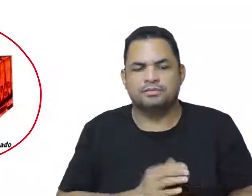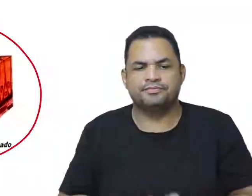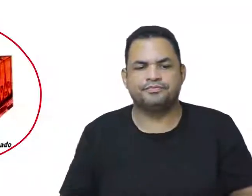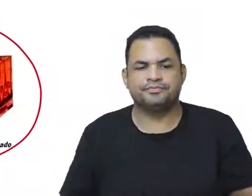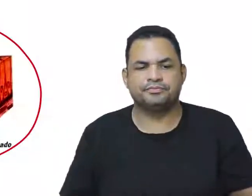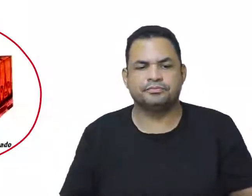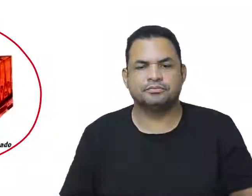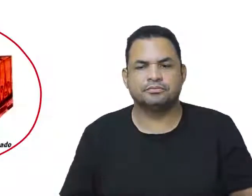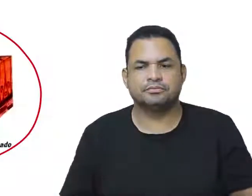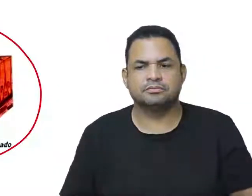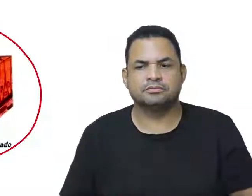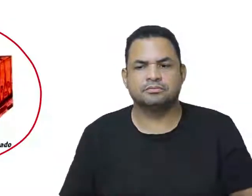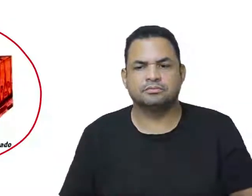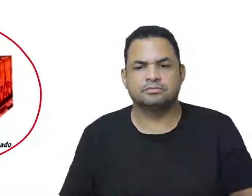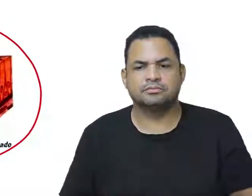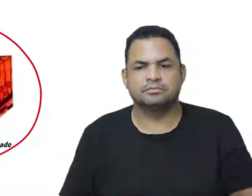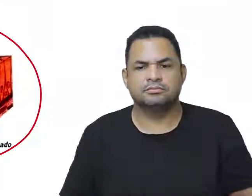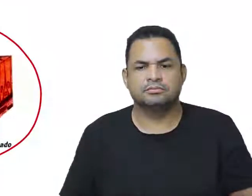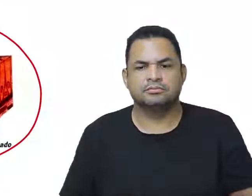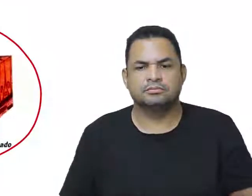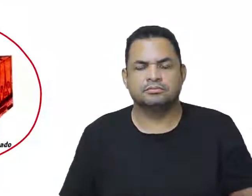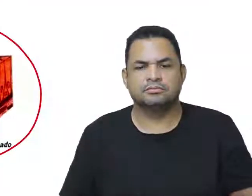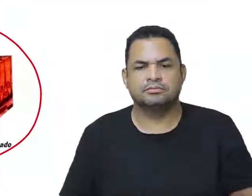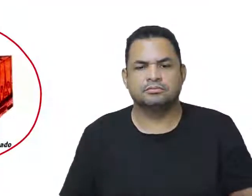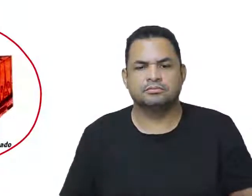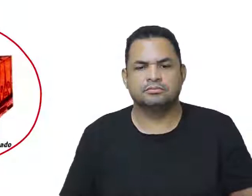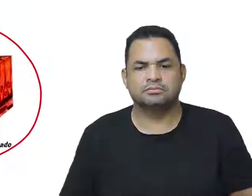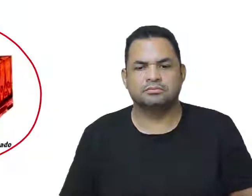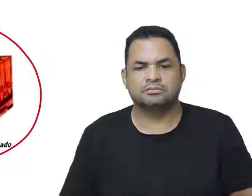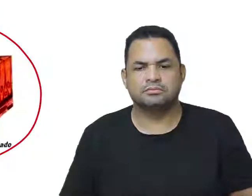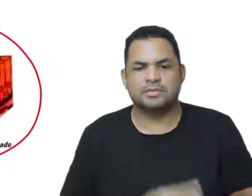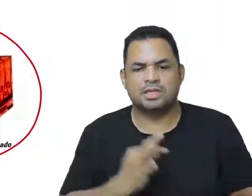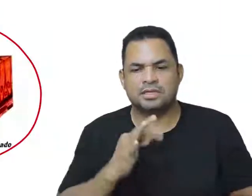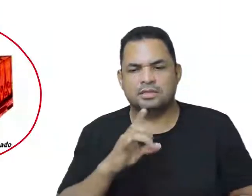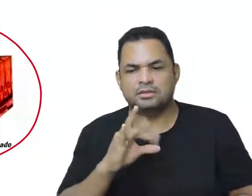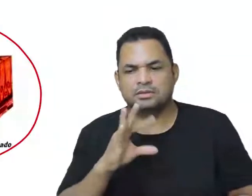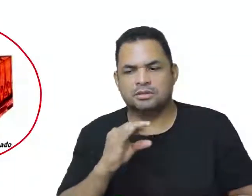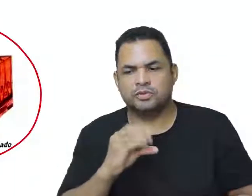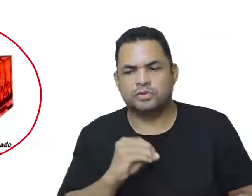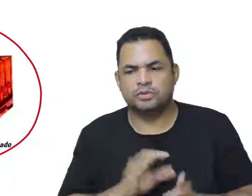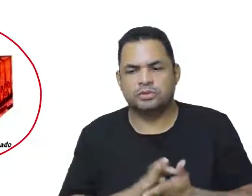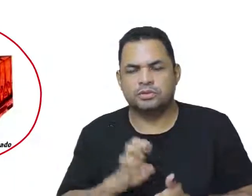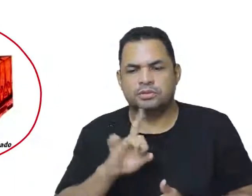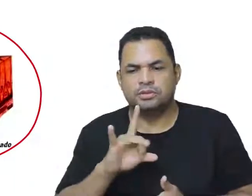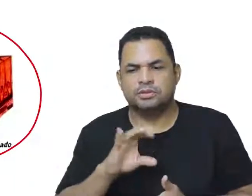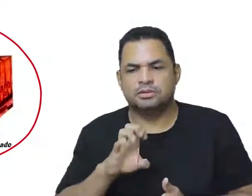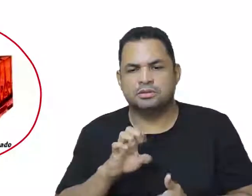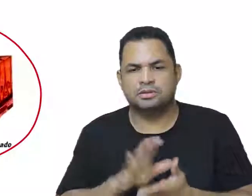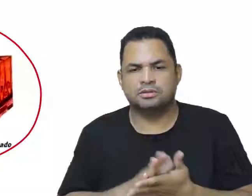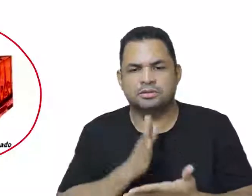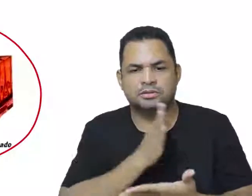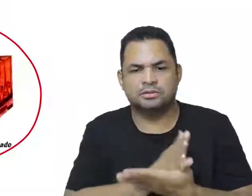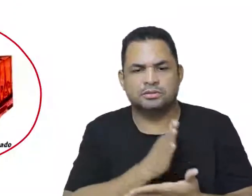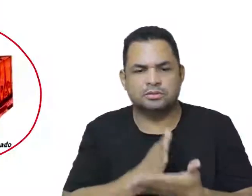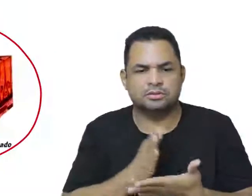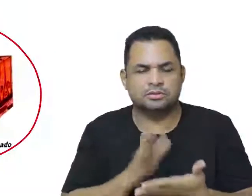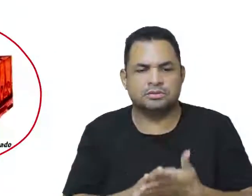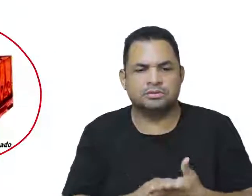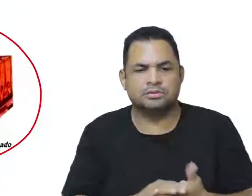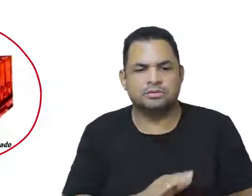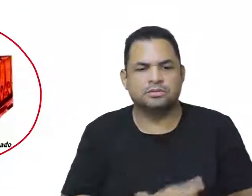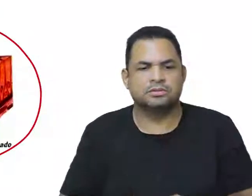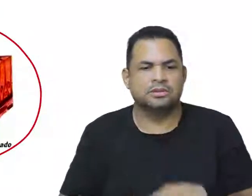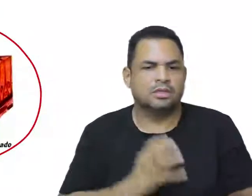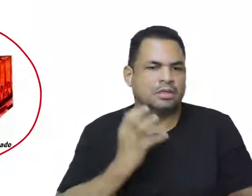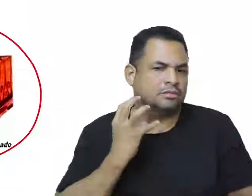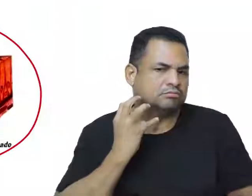o tecido epitelial, ele é um tipo de tecido que tem suas divisões. Né? Ele tem o glandular, que a gente